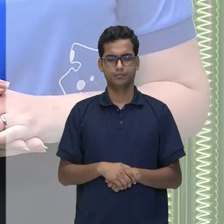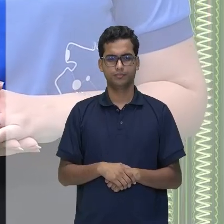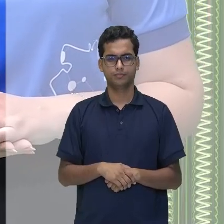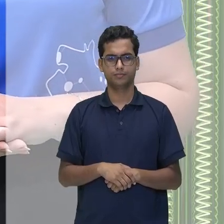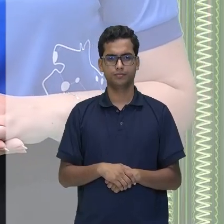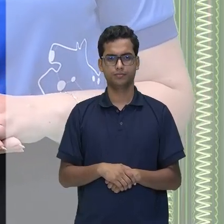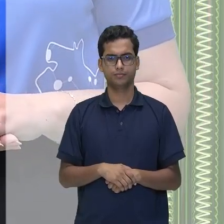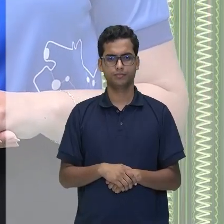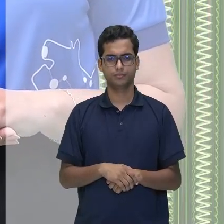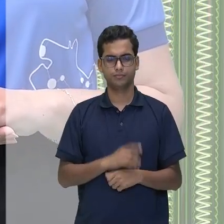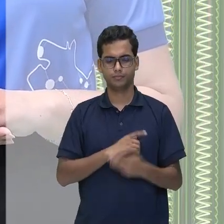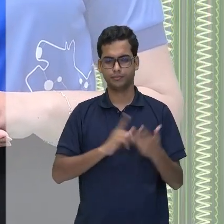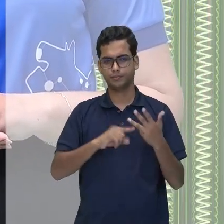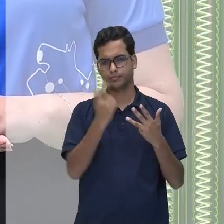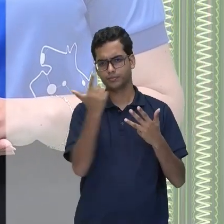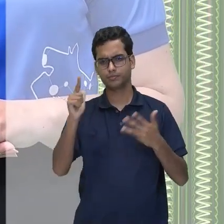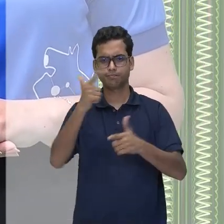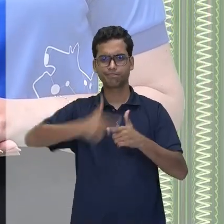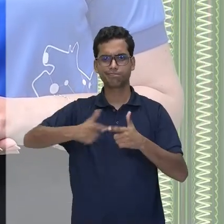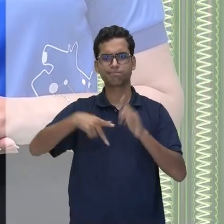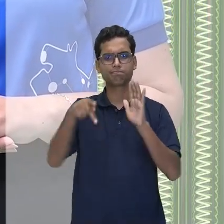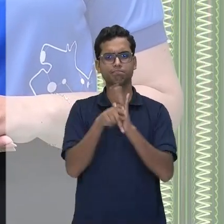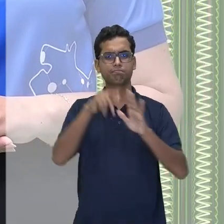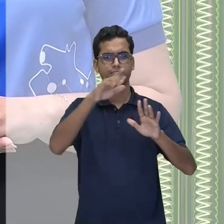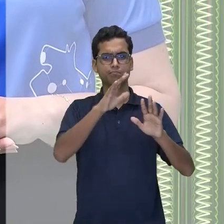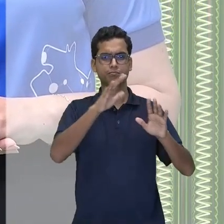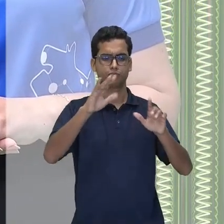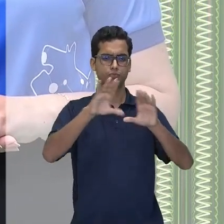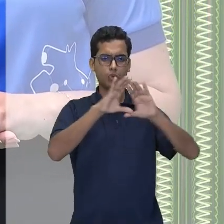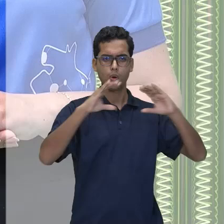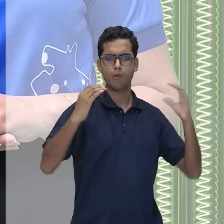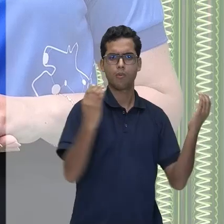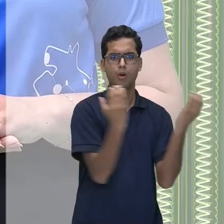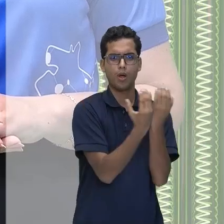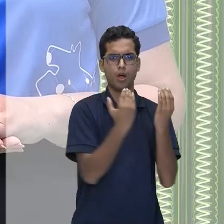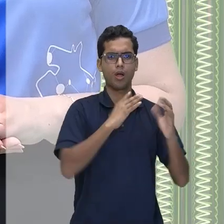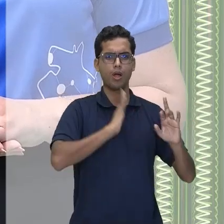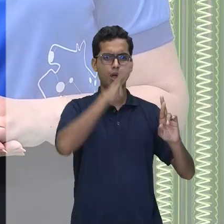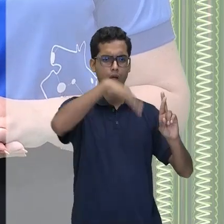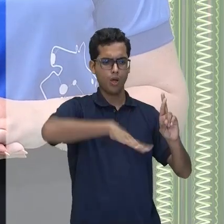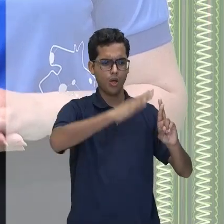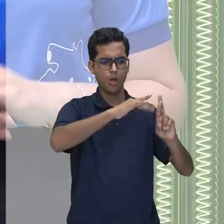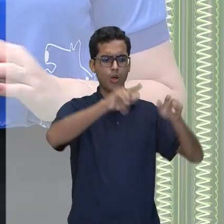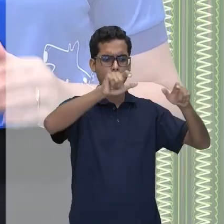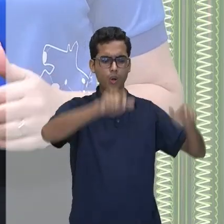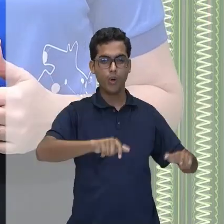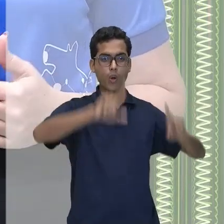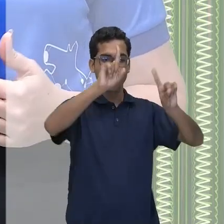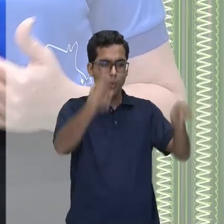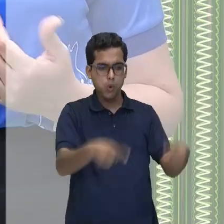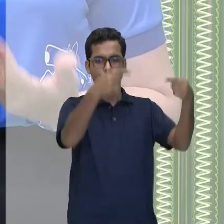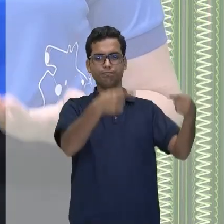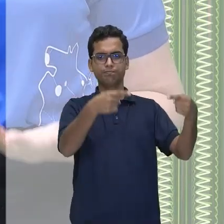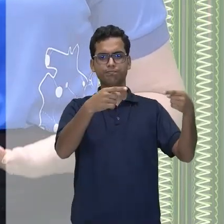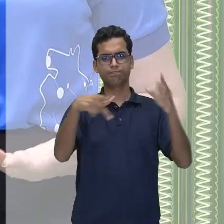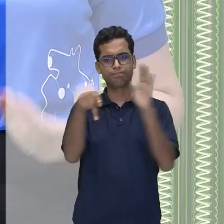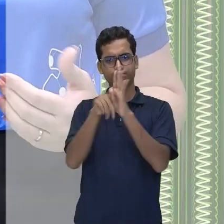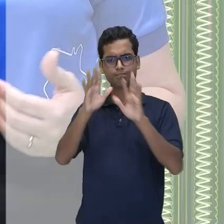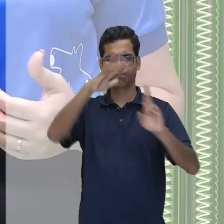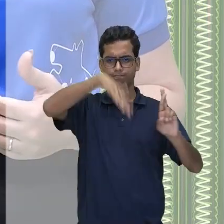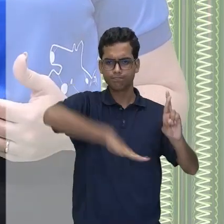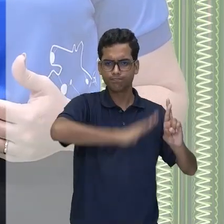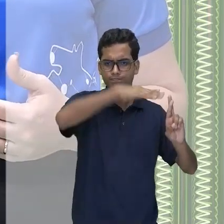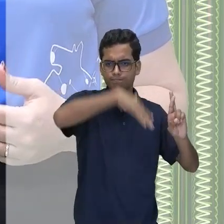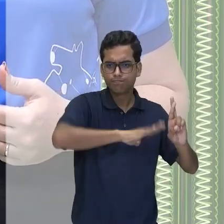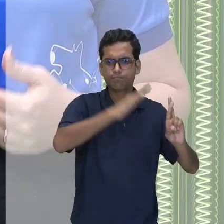está relacionado ao desafio das comunidades locais. Então, observe aí que as comunidades ribeirinhas,